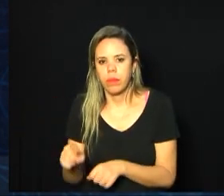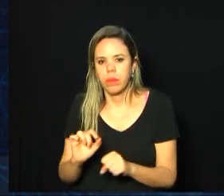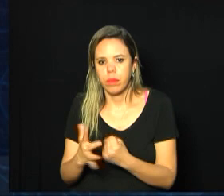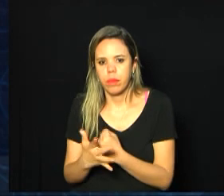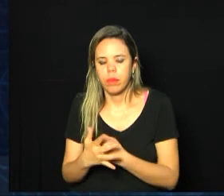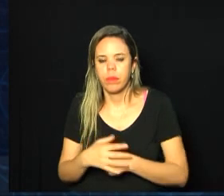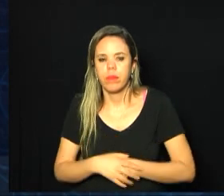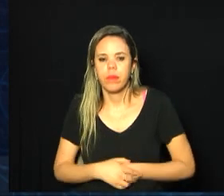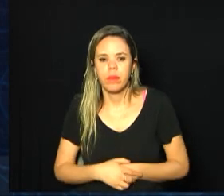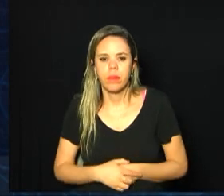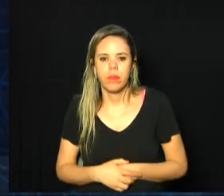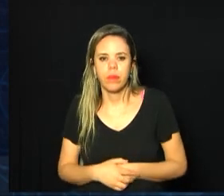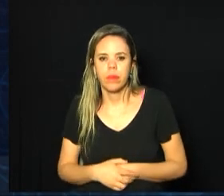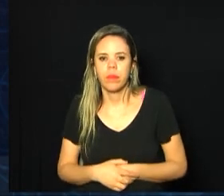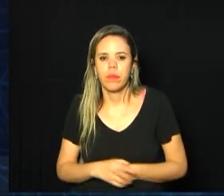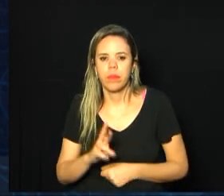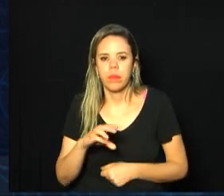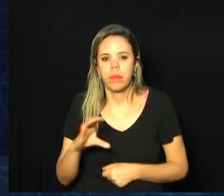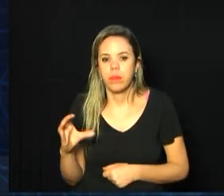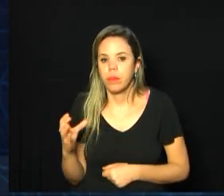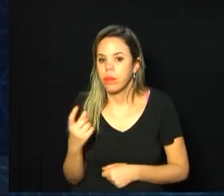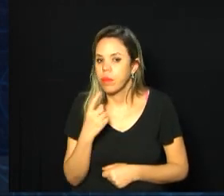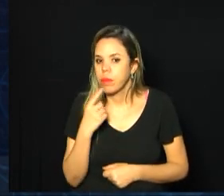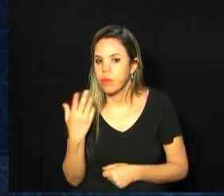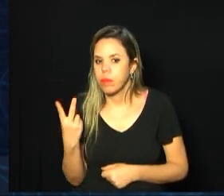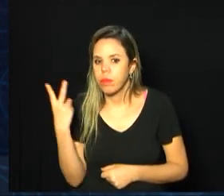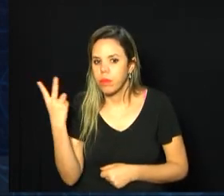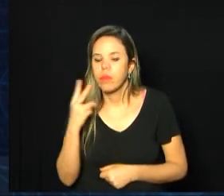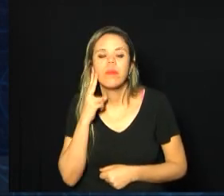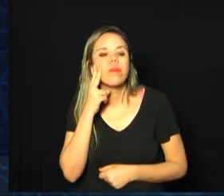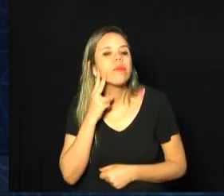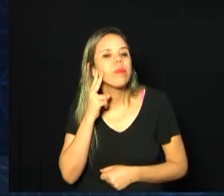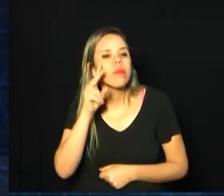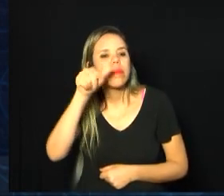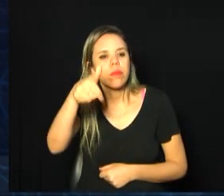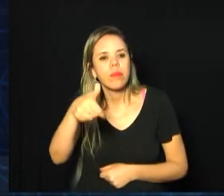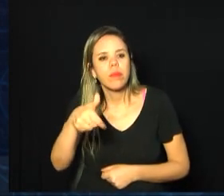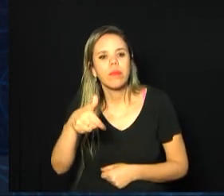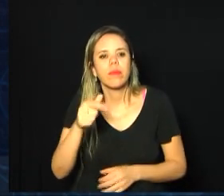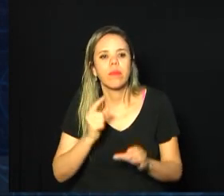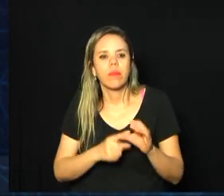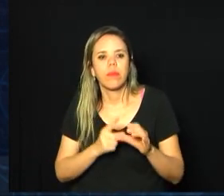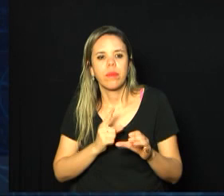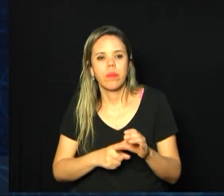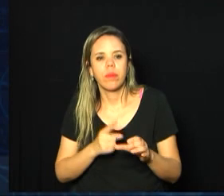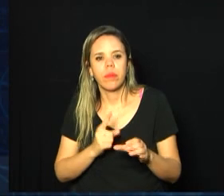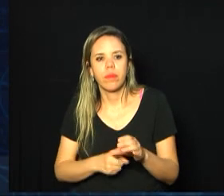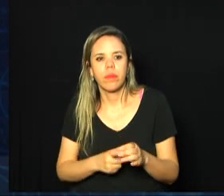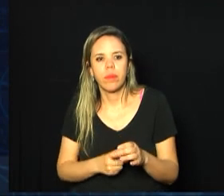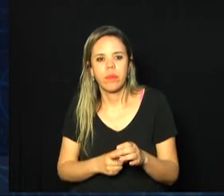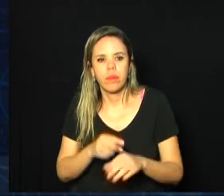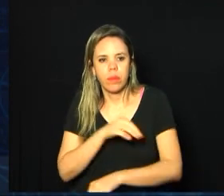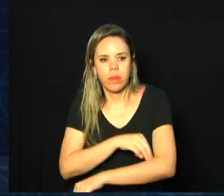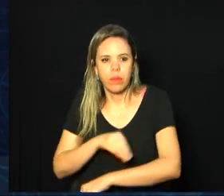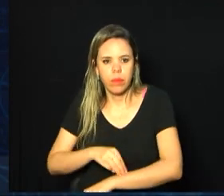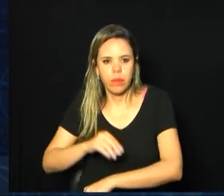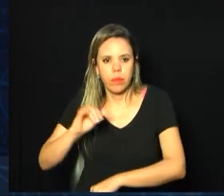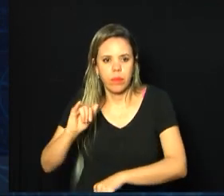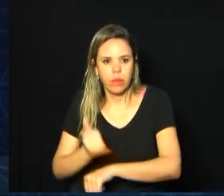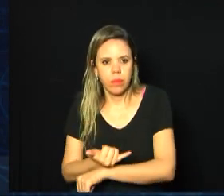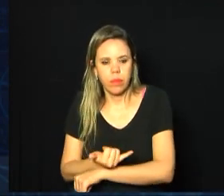da Covid-19 aqui na RMC. Vinhedo, depois aparecem os municípios de Cosmópolis,